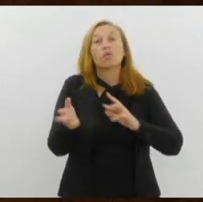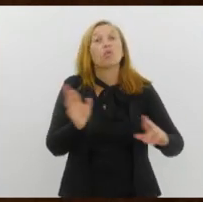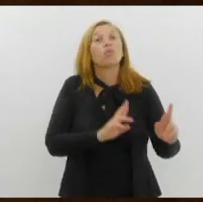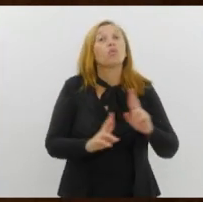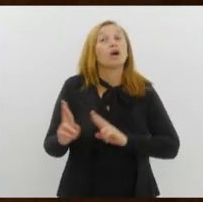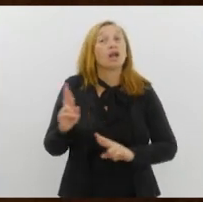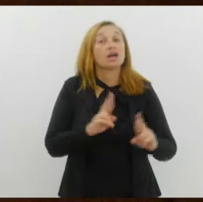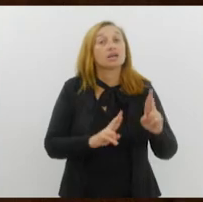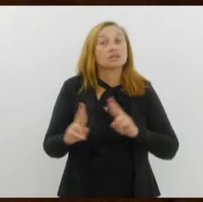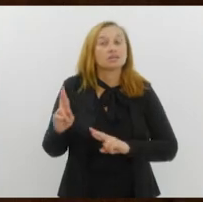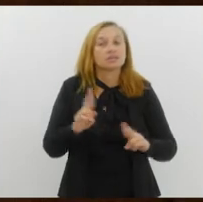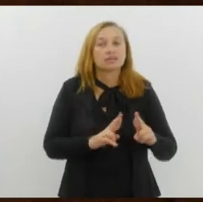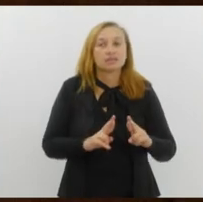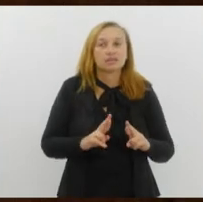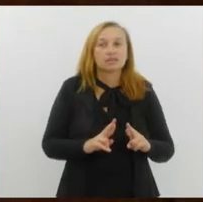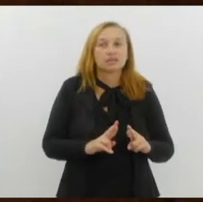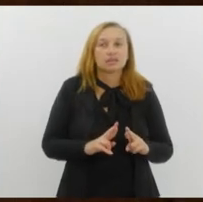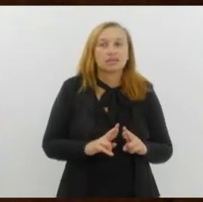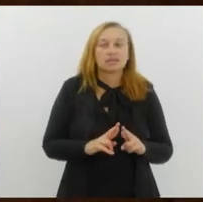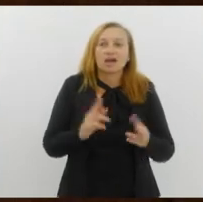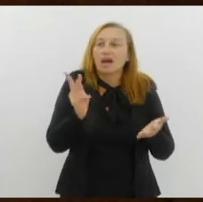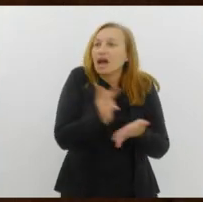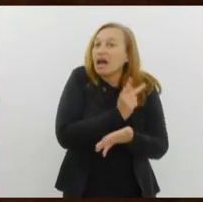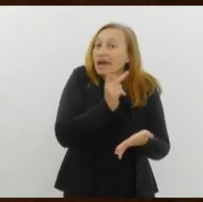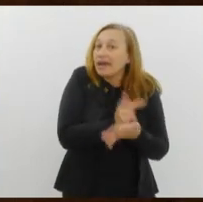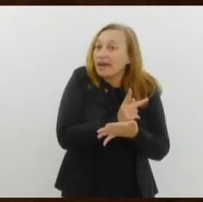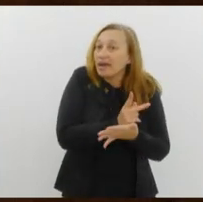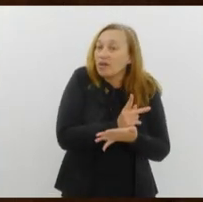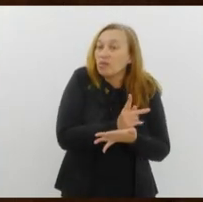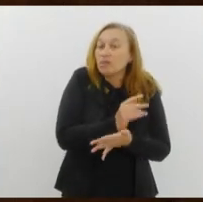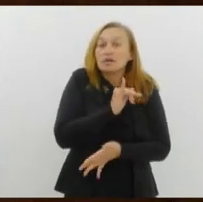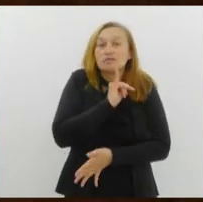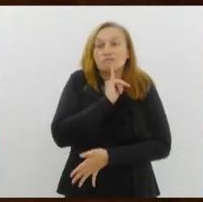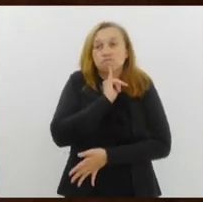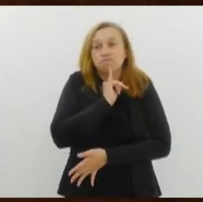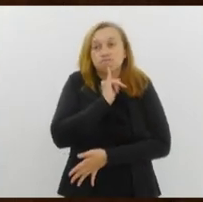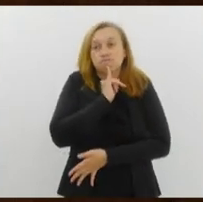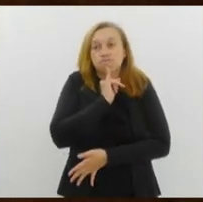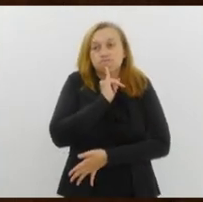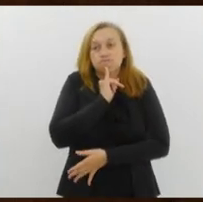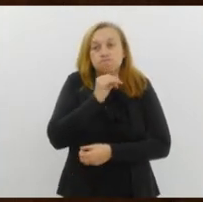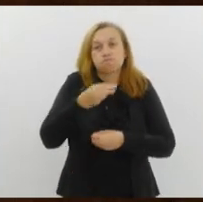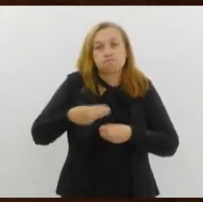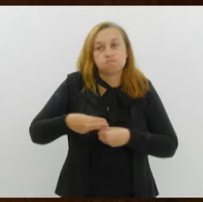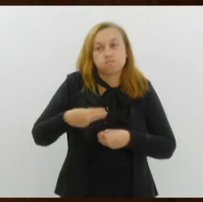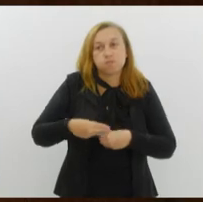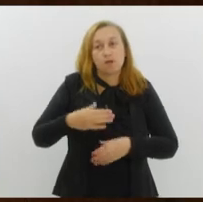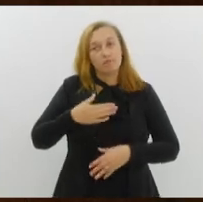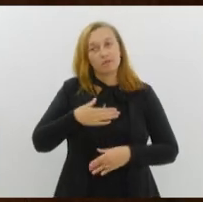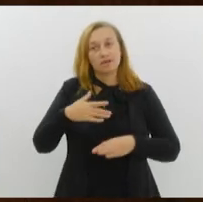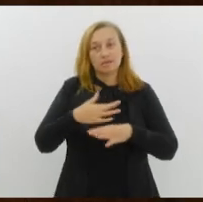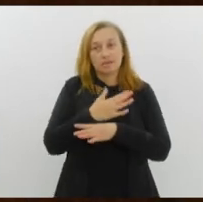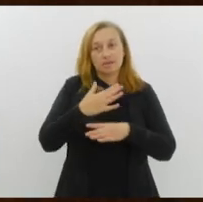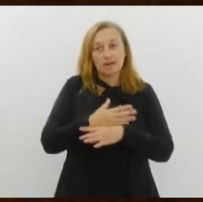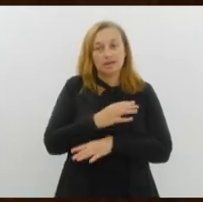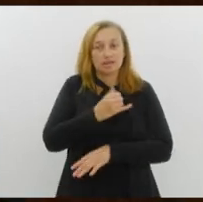relação a irregularidades, infelizmente, no município, da minha cidade, São João de